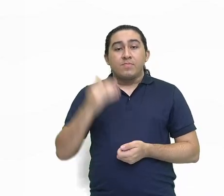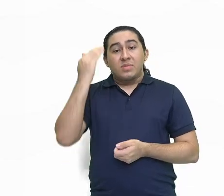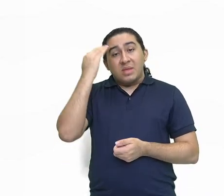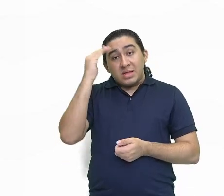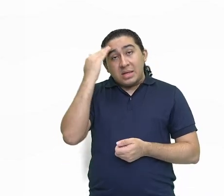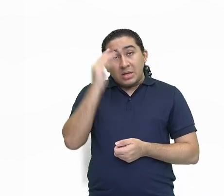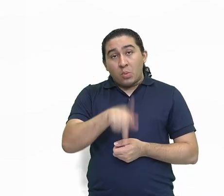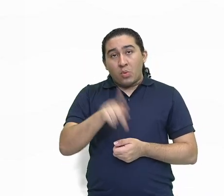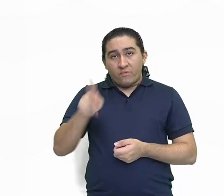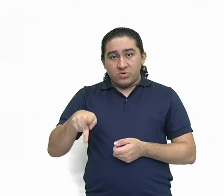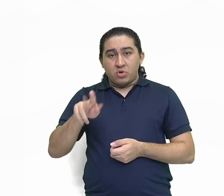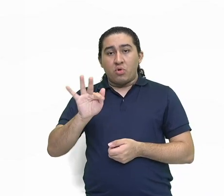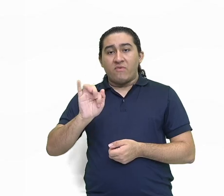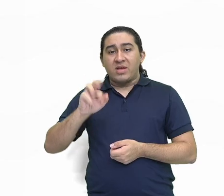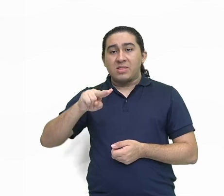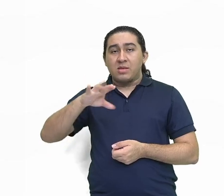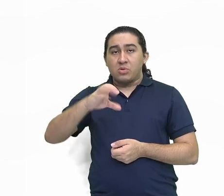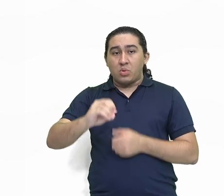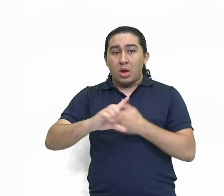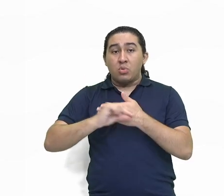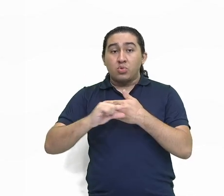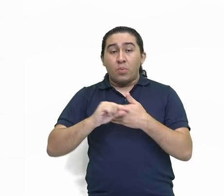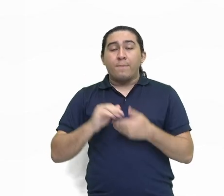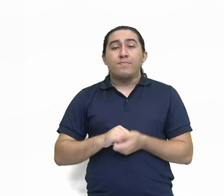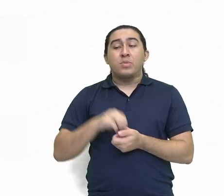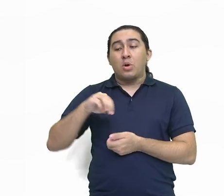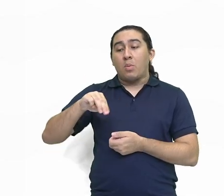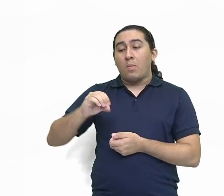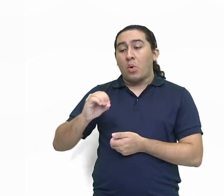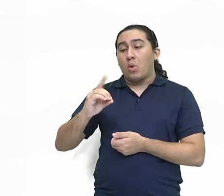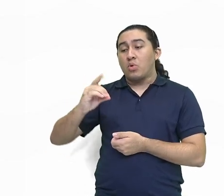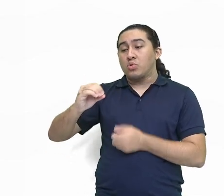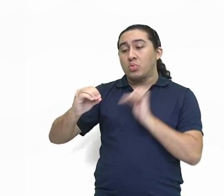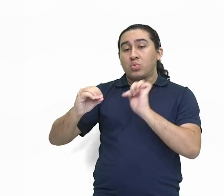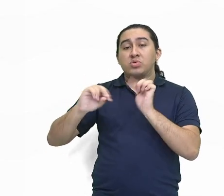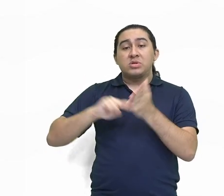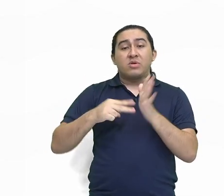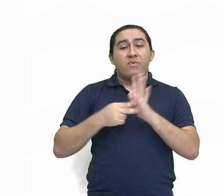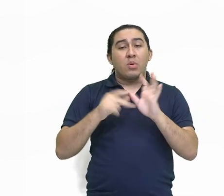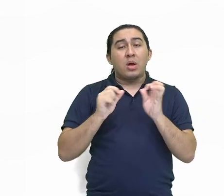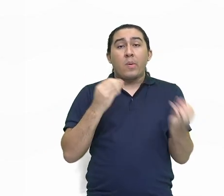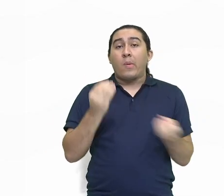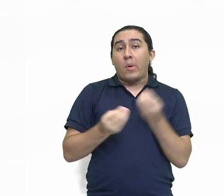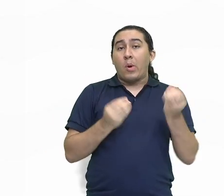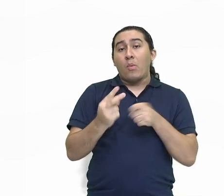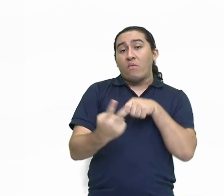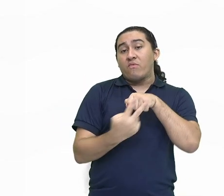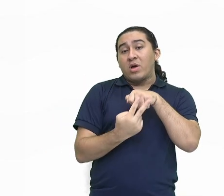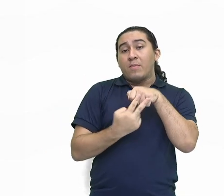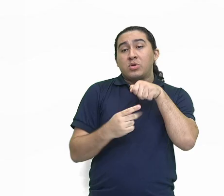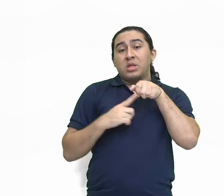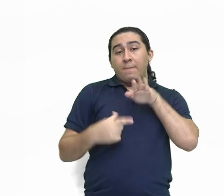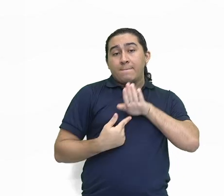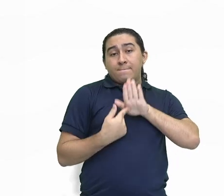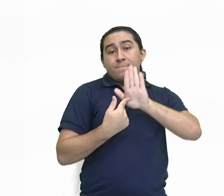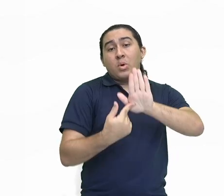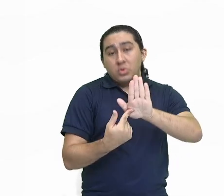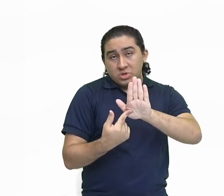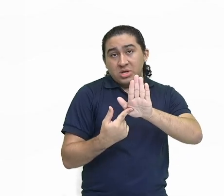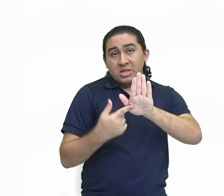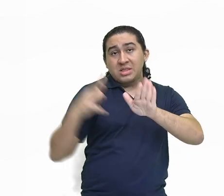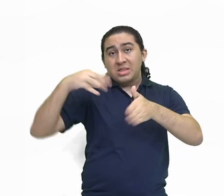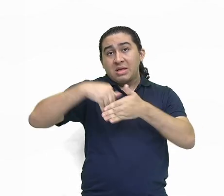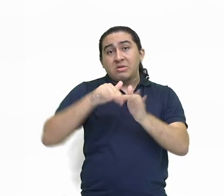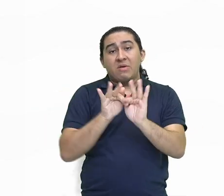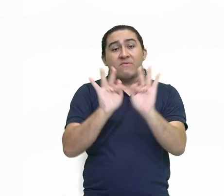professor Fernando Pestana, modo é a maneira, a forma como o verbo se apresenta na